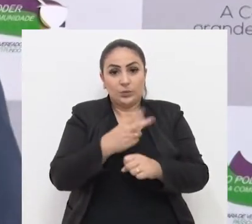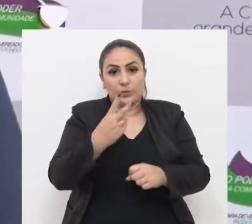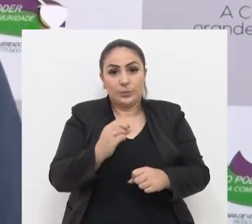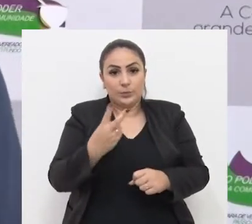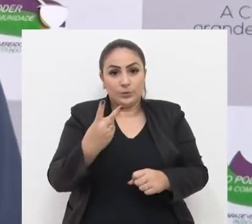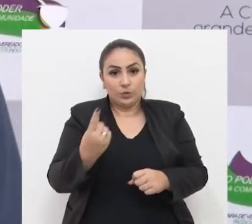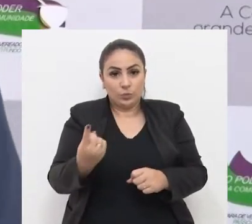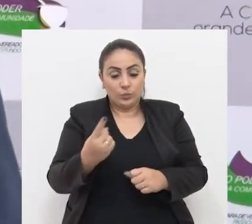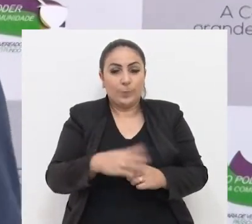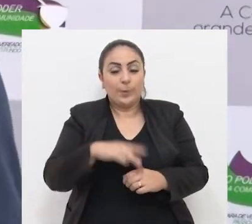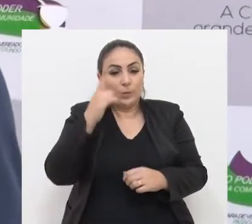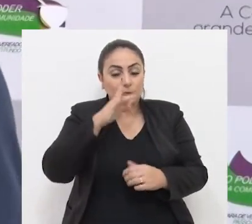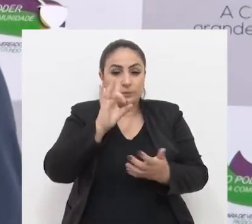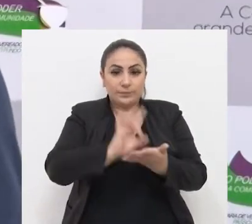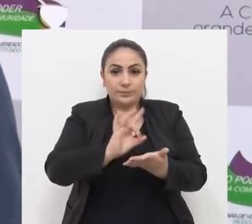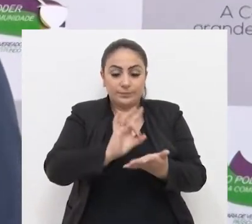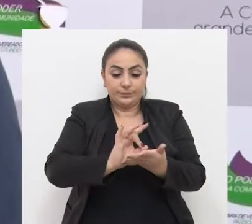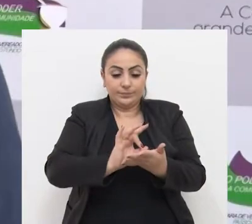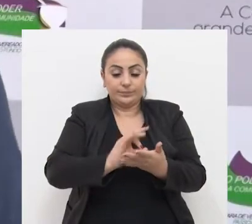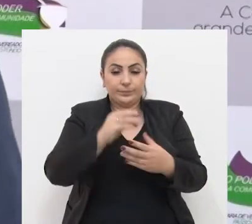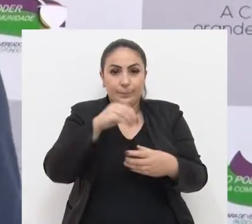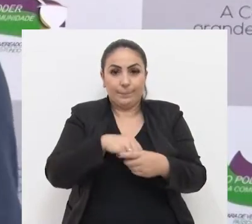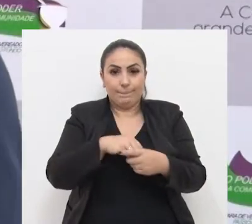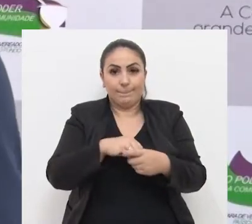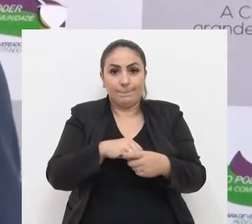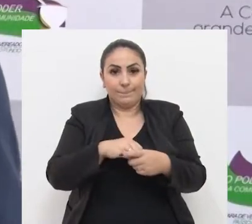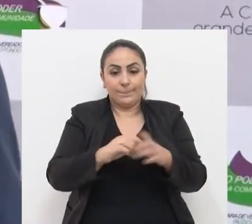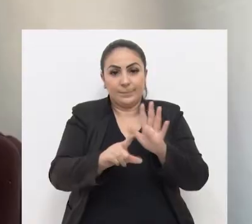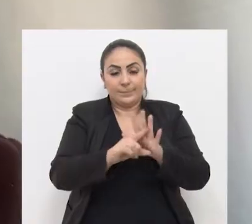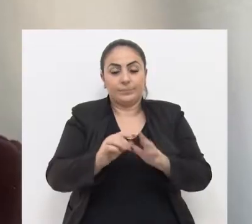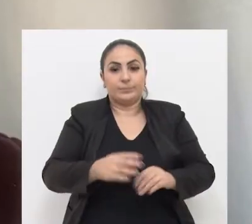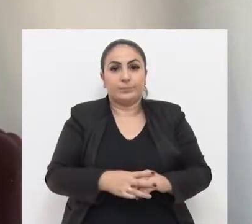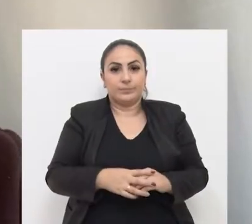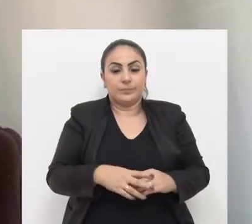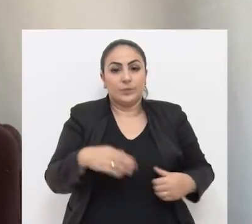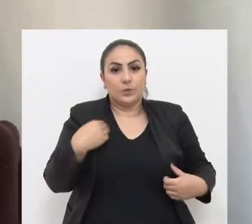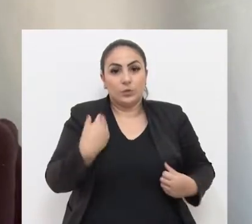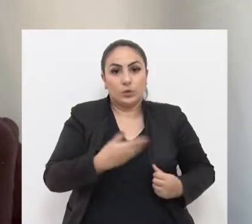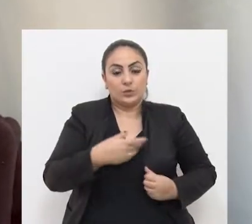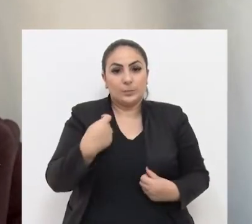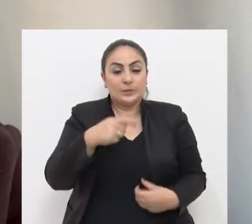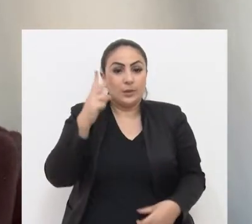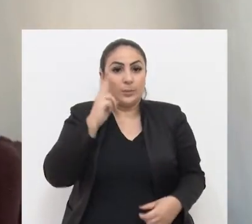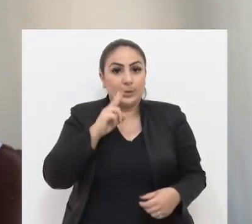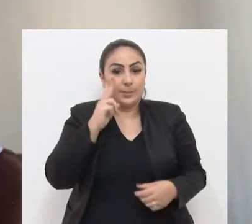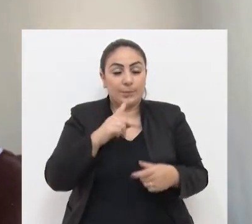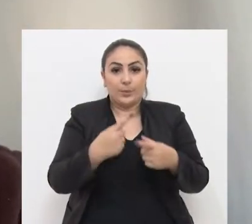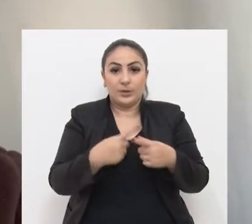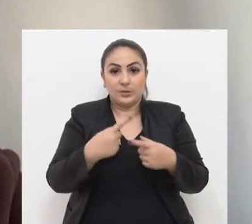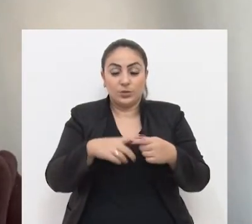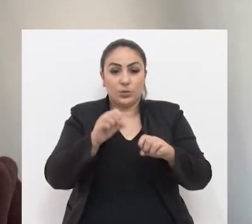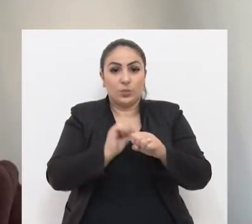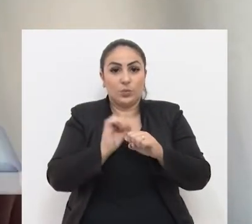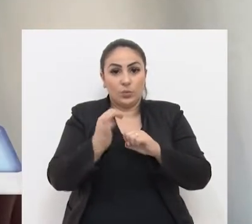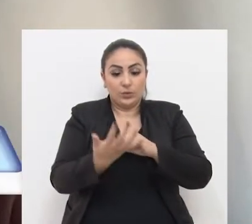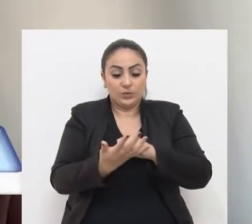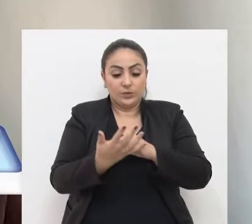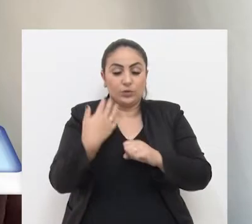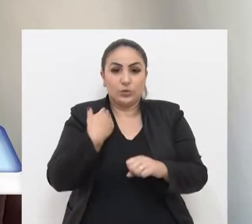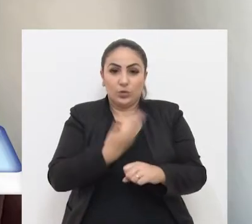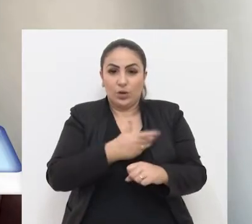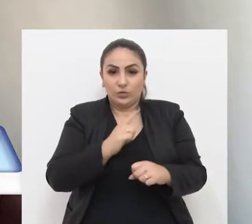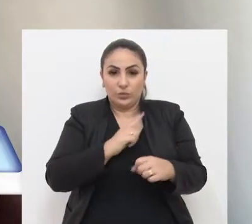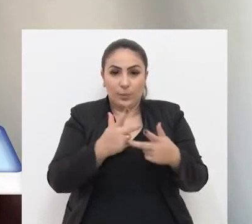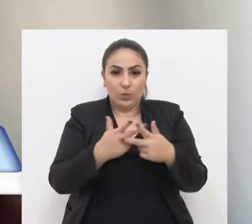2021, para que sejam executadas dentro da total legalidade. Temos que lembrar que, devido à questão da pandemia,